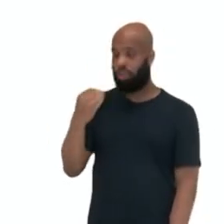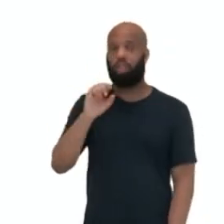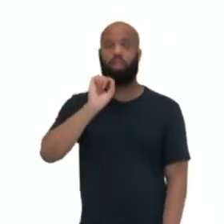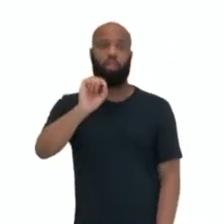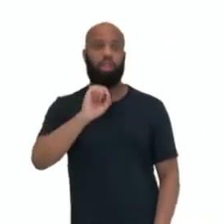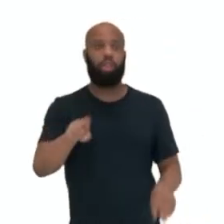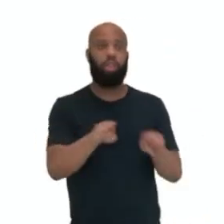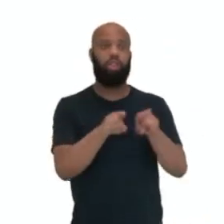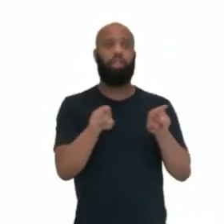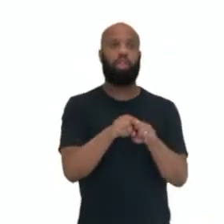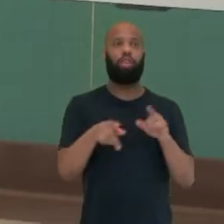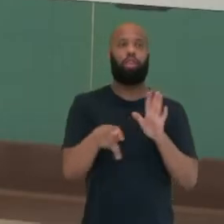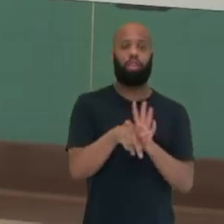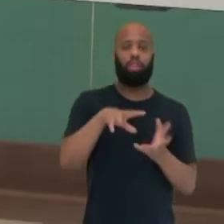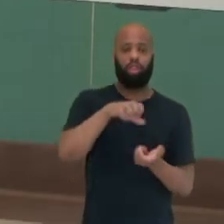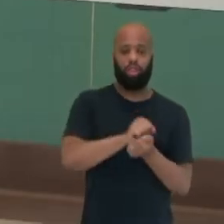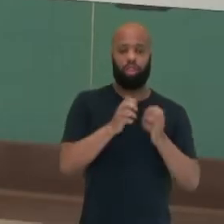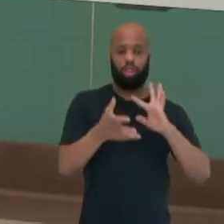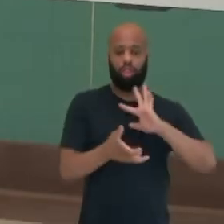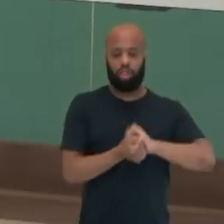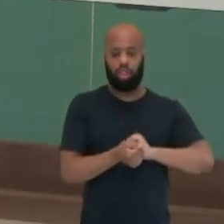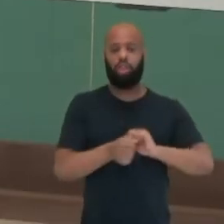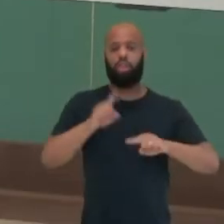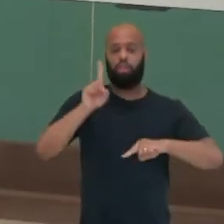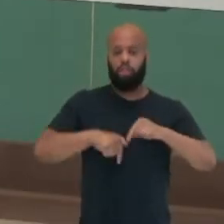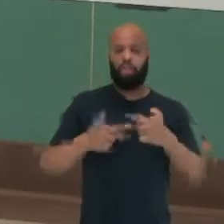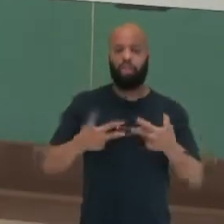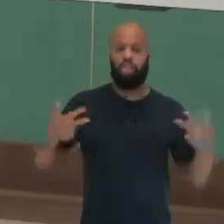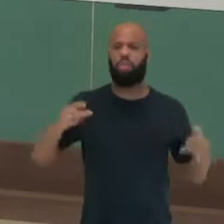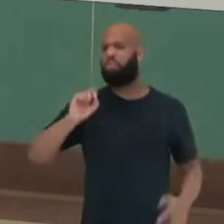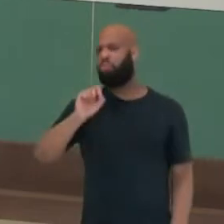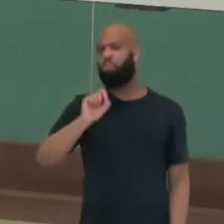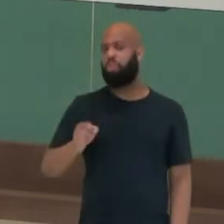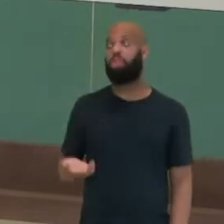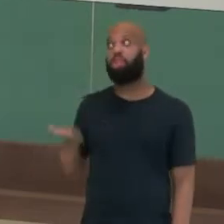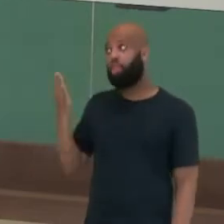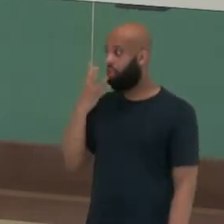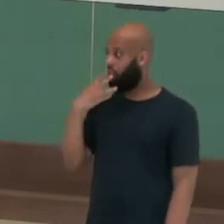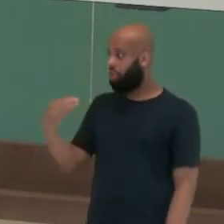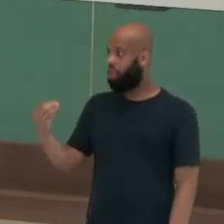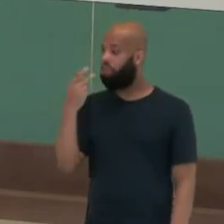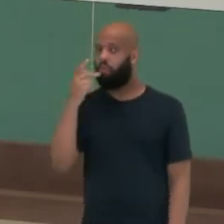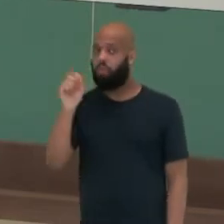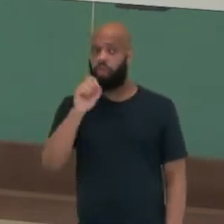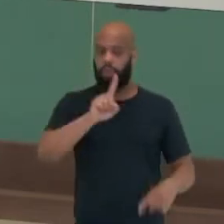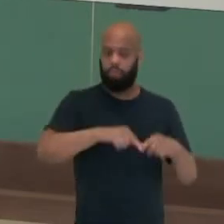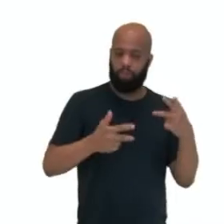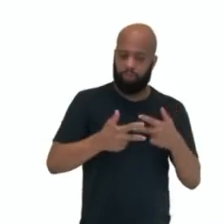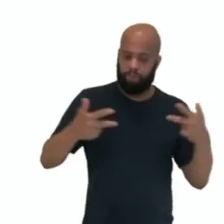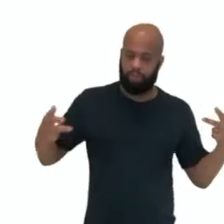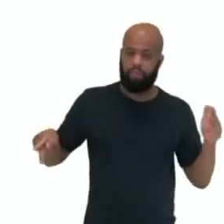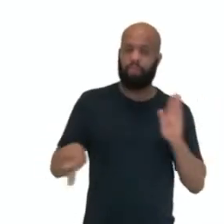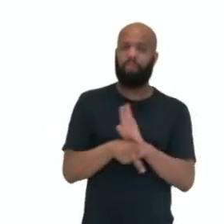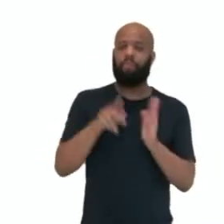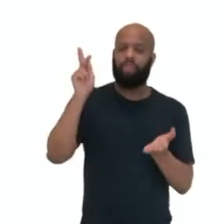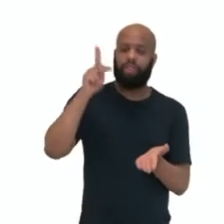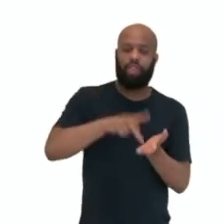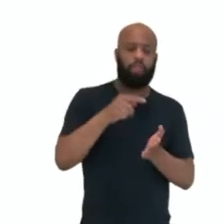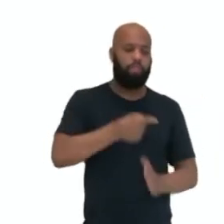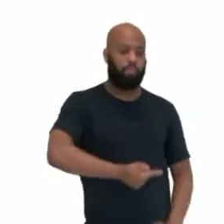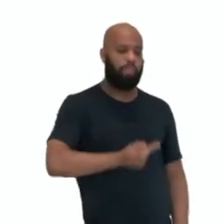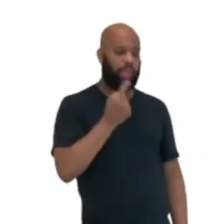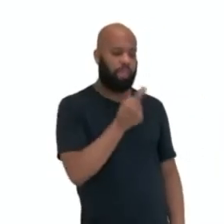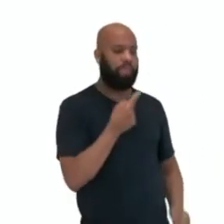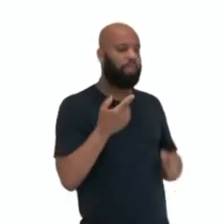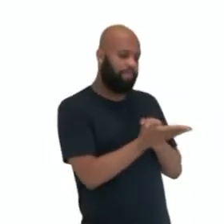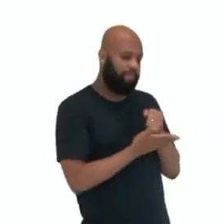empirismo materialista. Em que sentido? Para ele, a matéria é a realidade primeira e